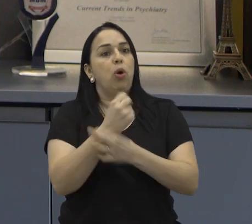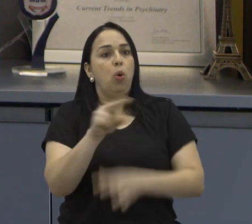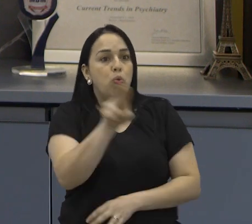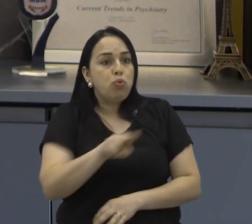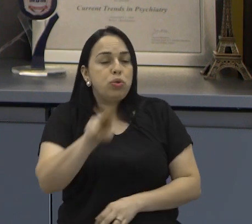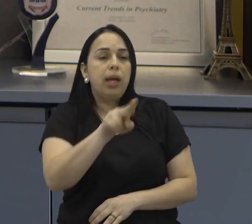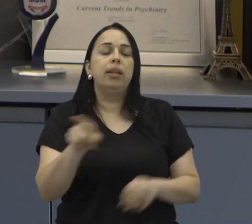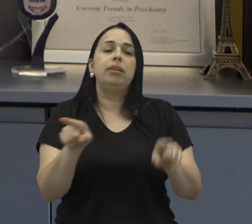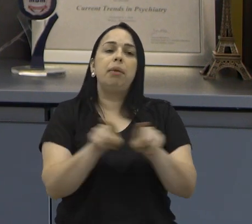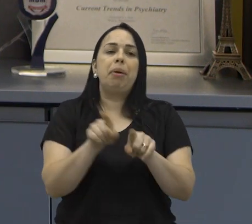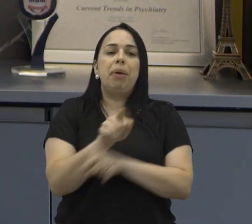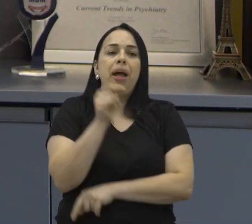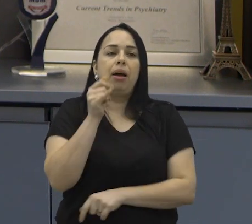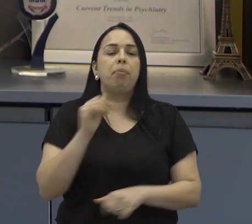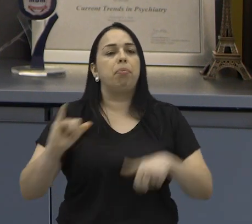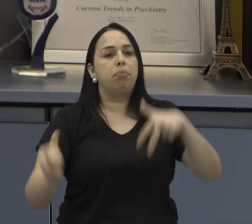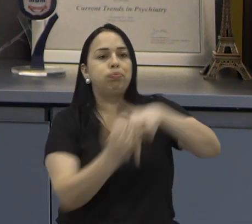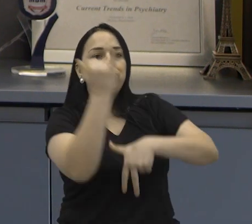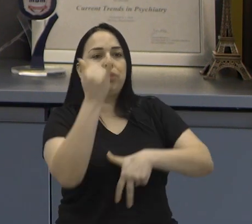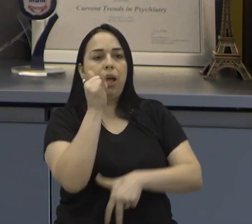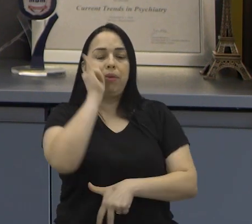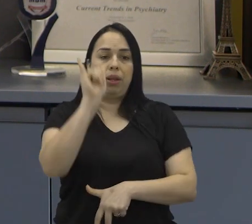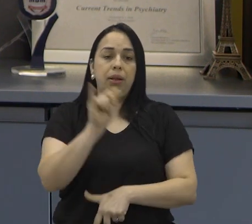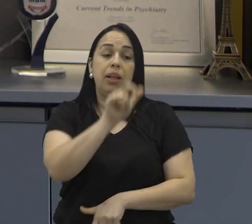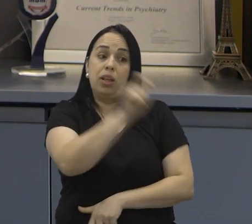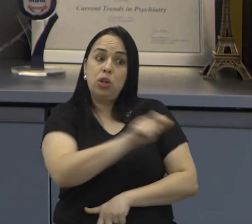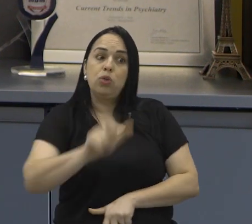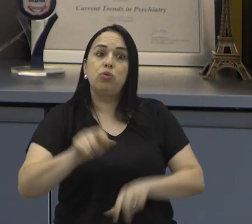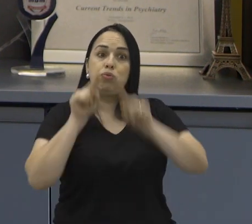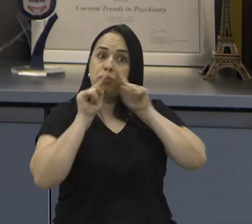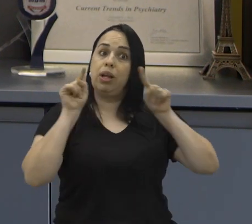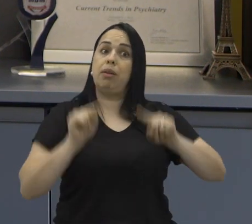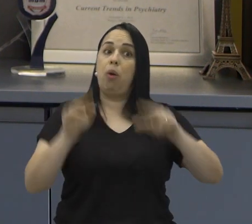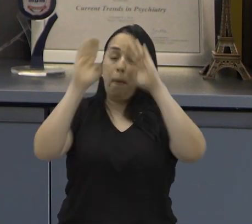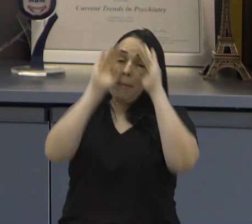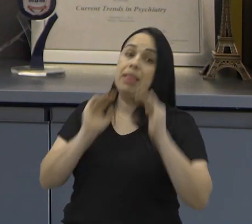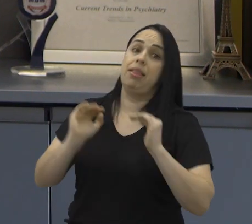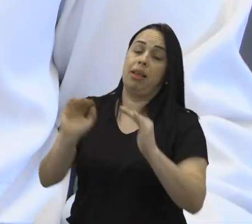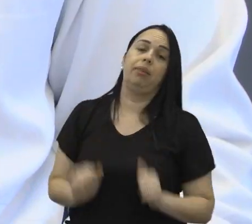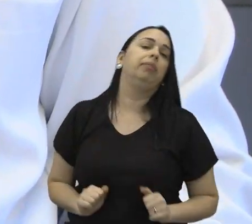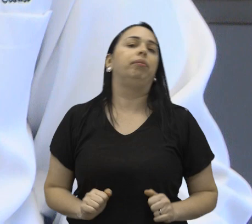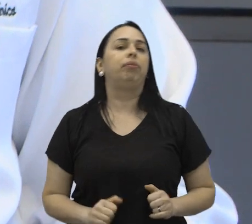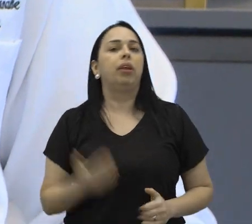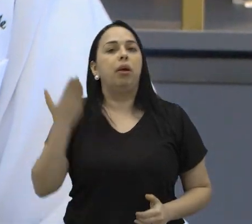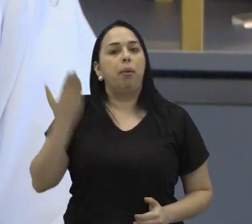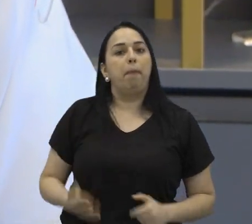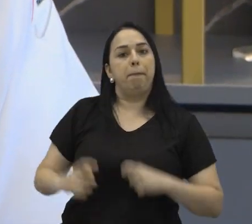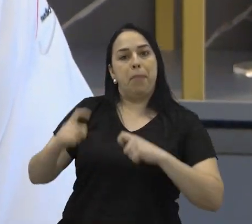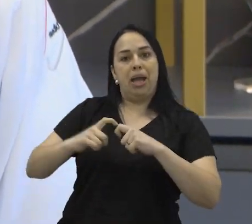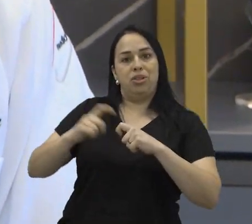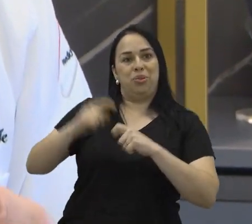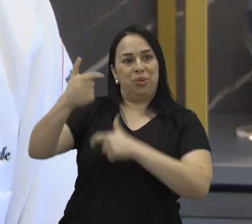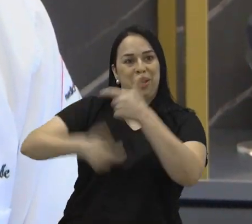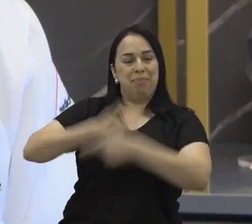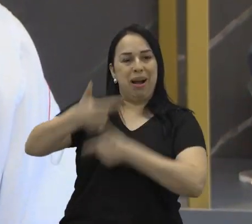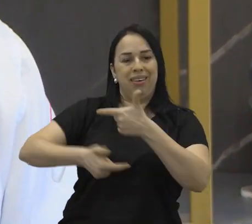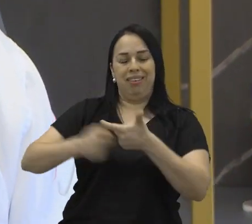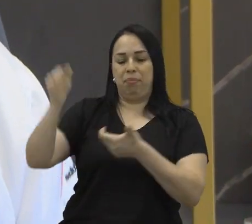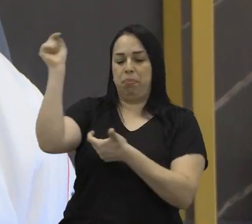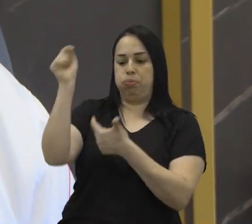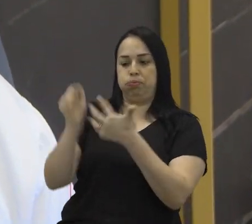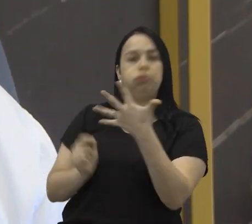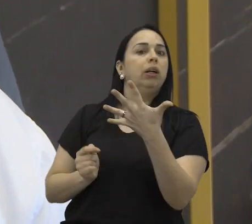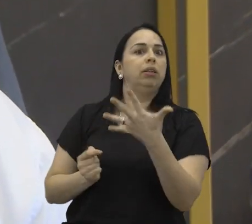Então, são as formas melhores para evitar acidente. E o colaborador seguir essas normas. De acordo com esse médico do trabalho,